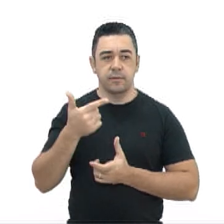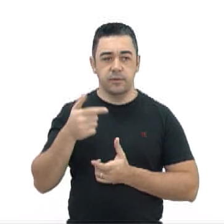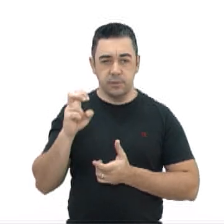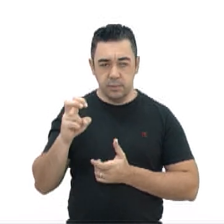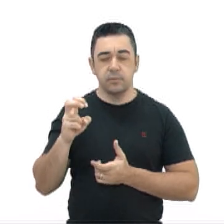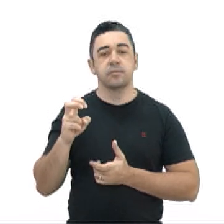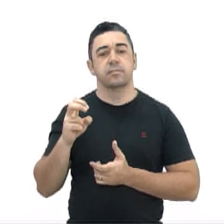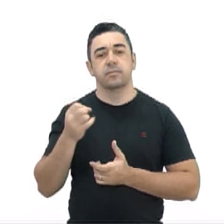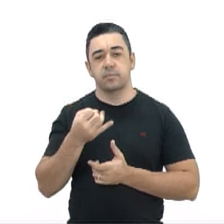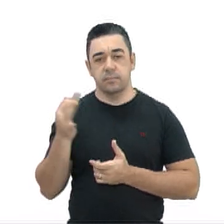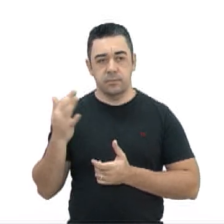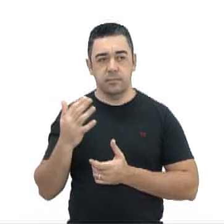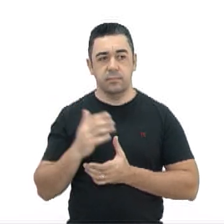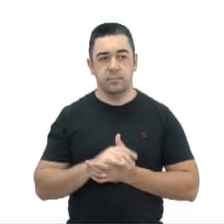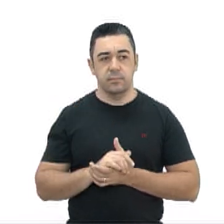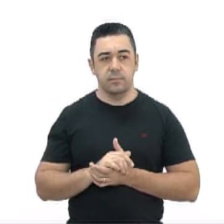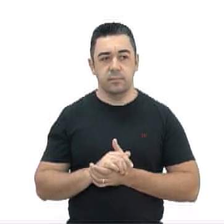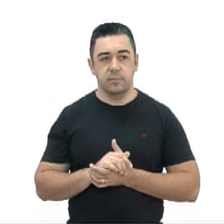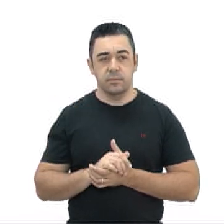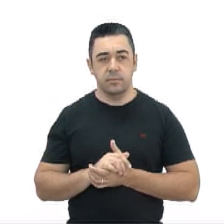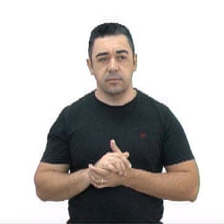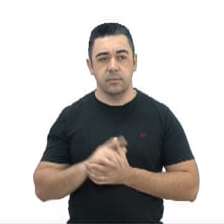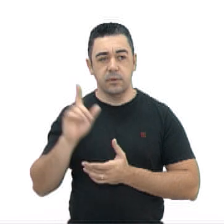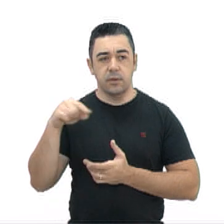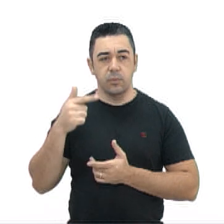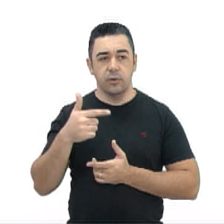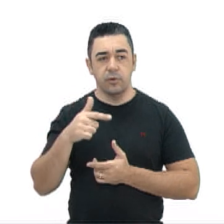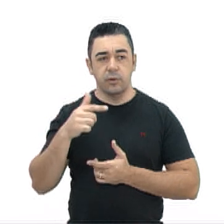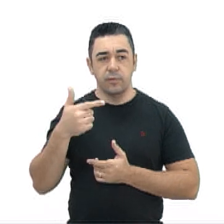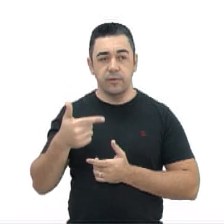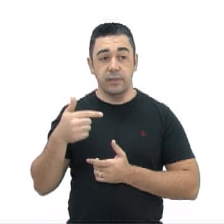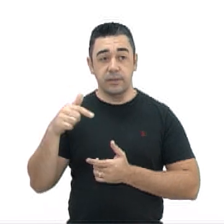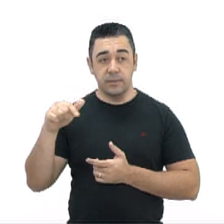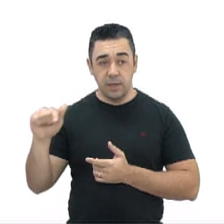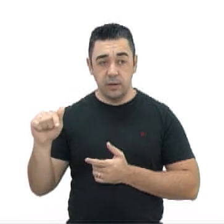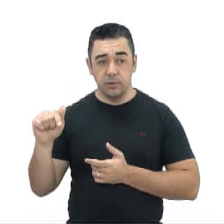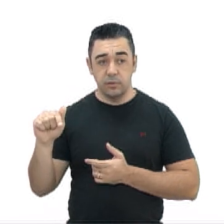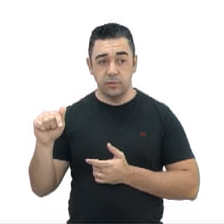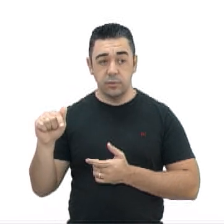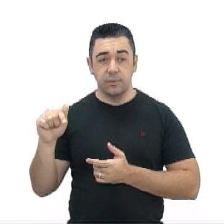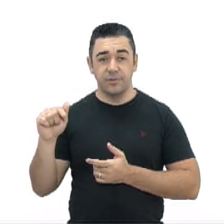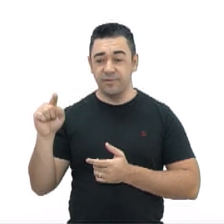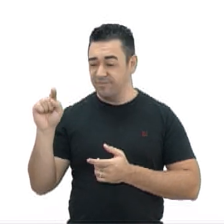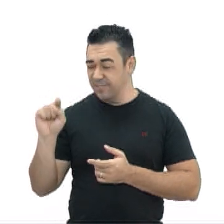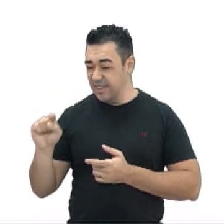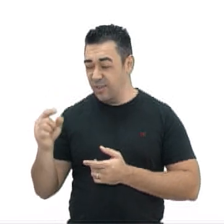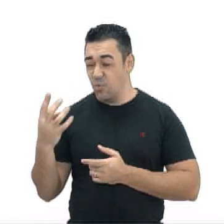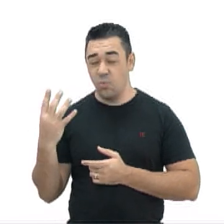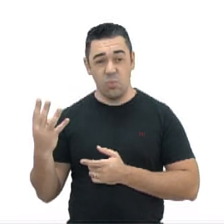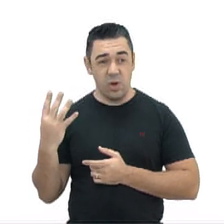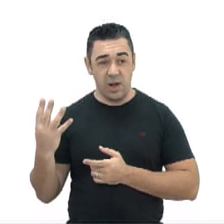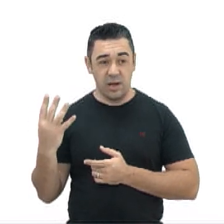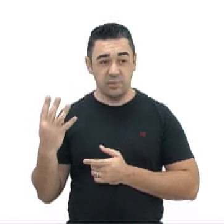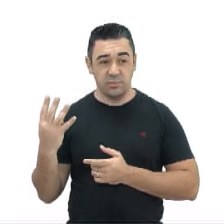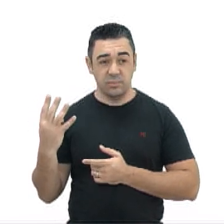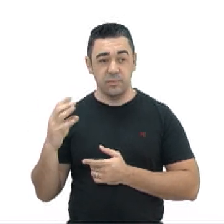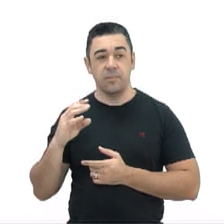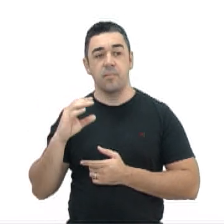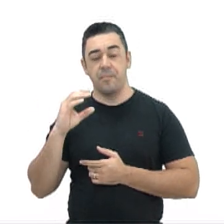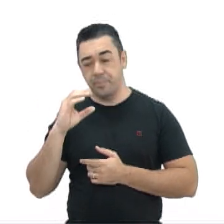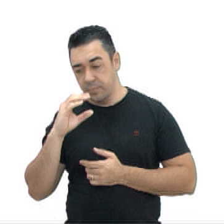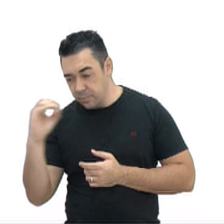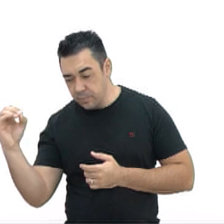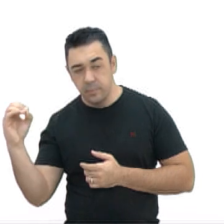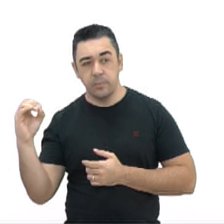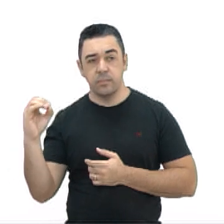tirar é 25 e depois tiro 27, certo? E lá no final sobrou 4. Aí eu faço o quê? Mais